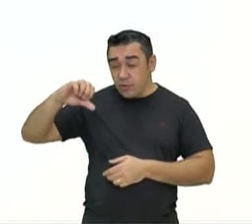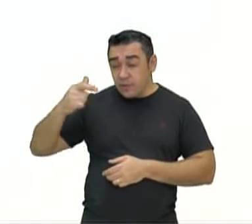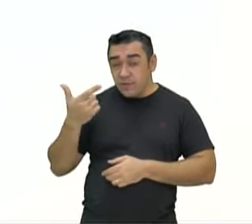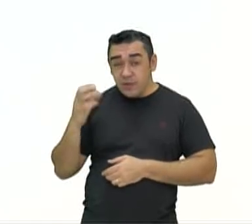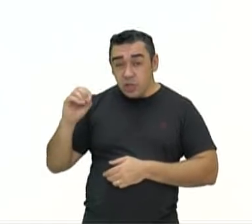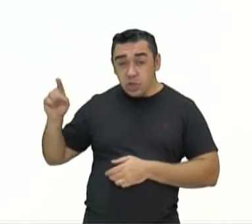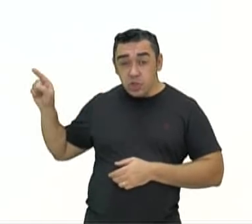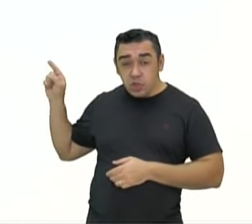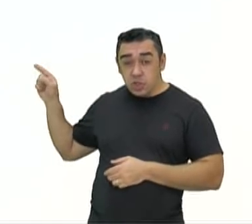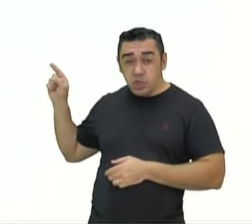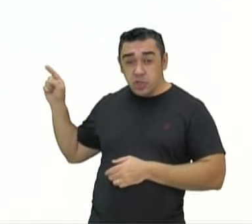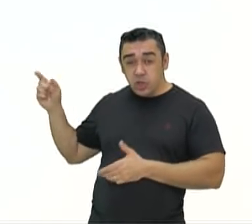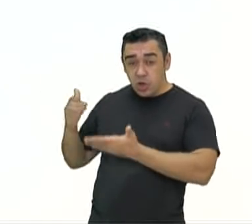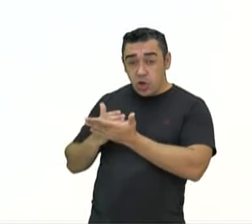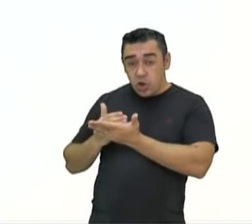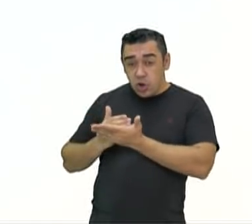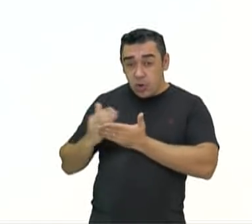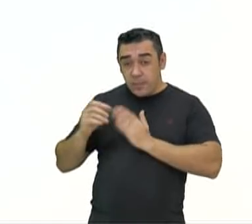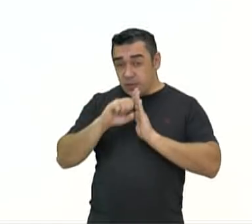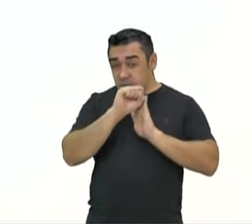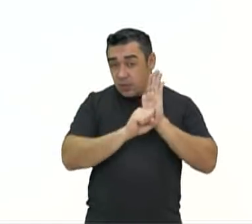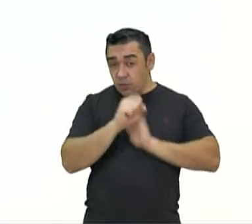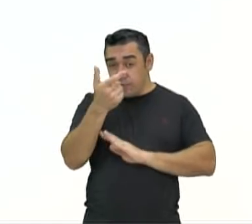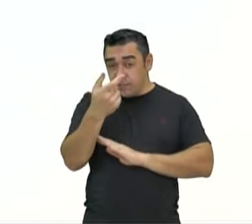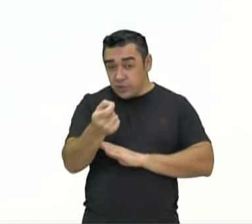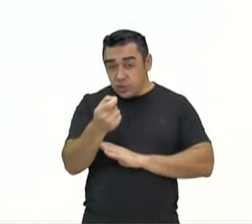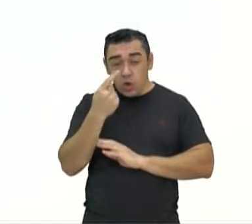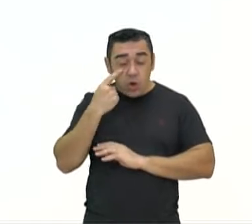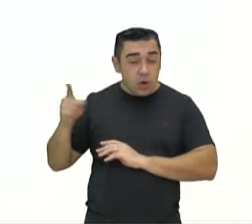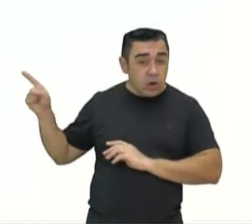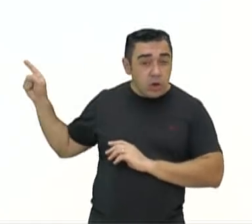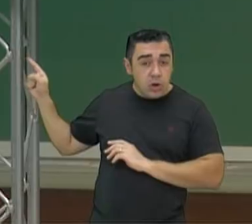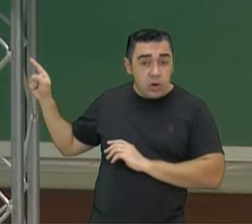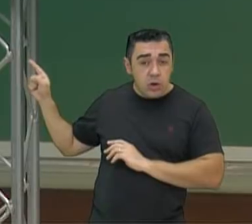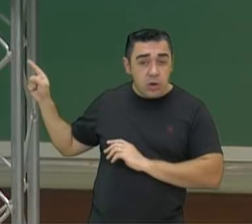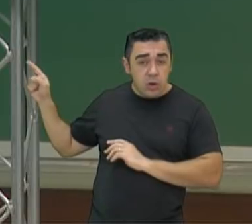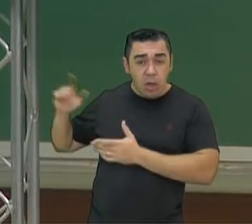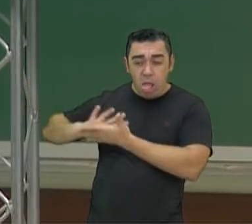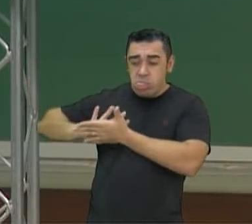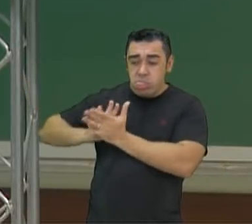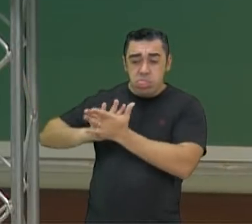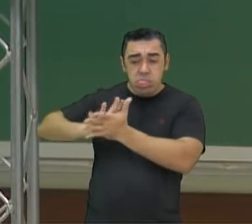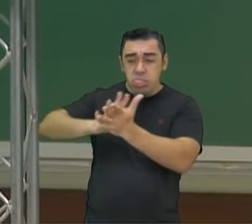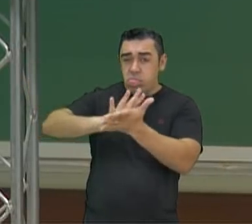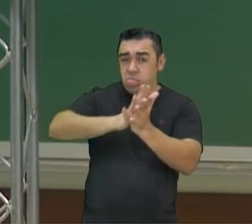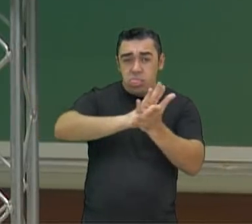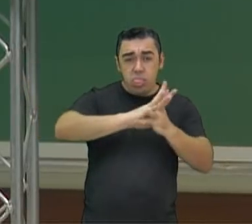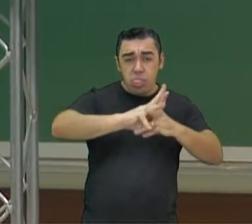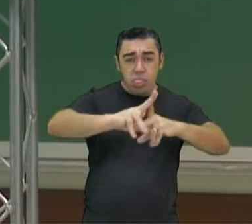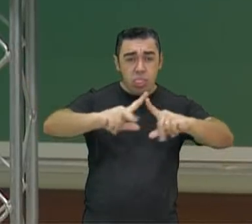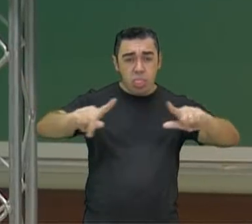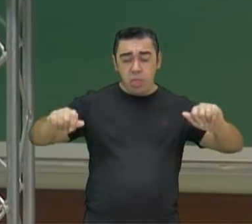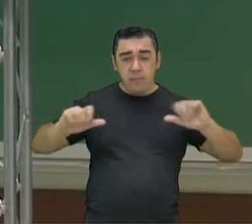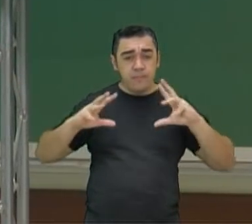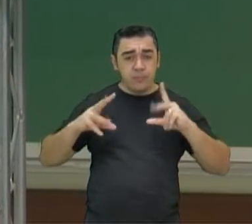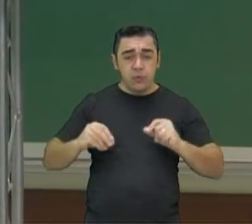1920, início do século XX. Olha aqui, ó, praticamente tudo desmatado.